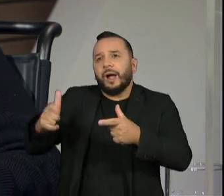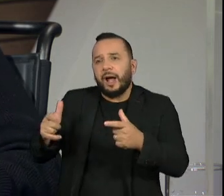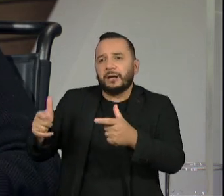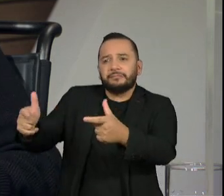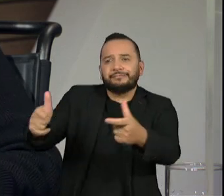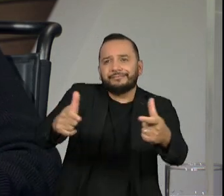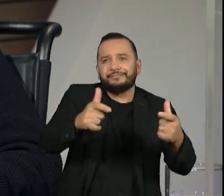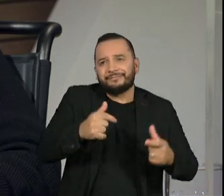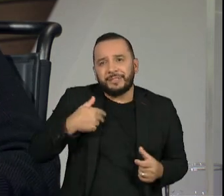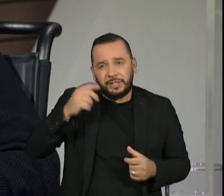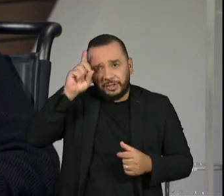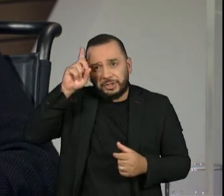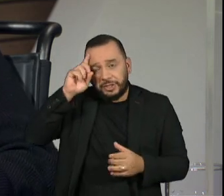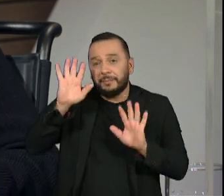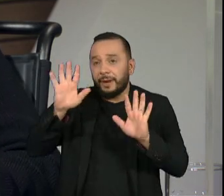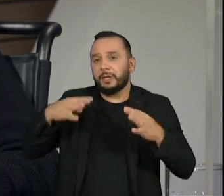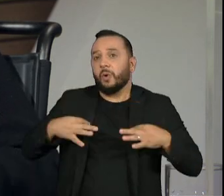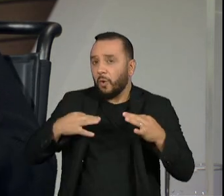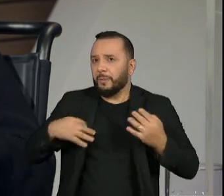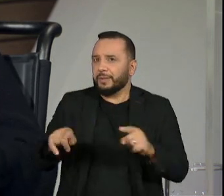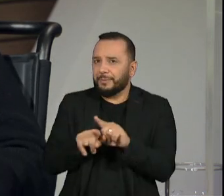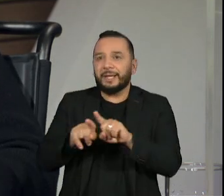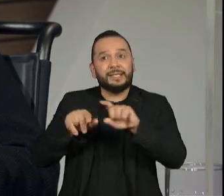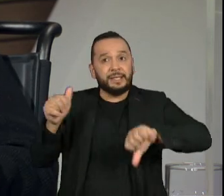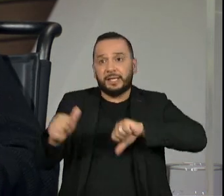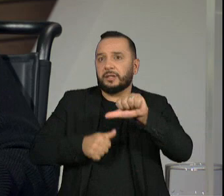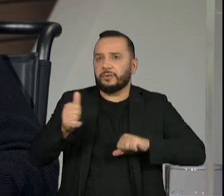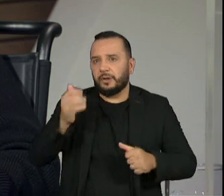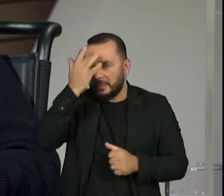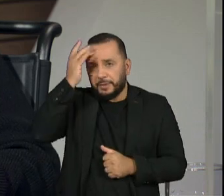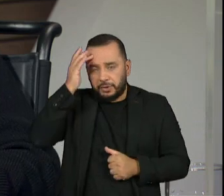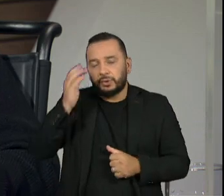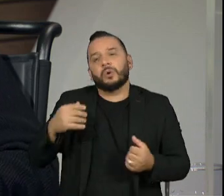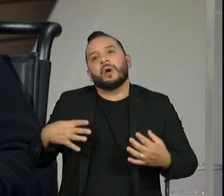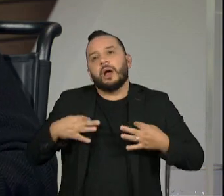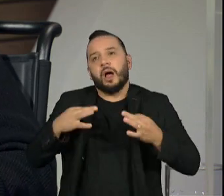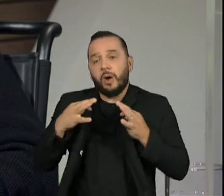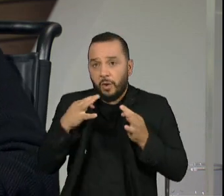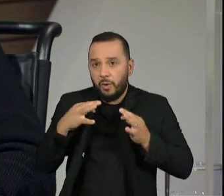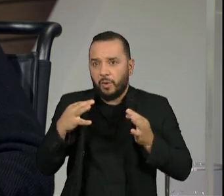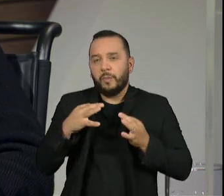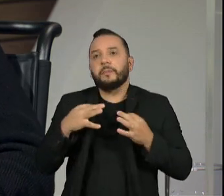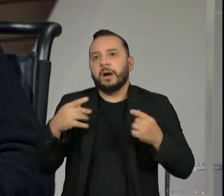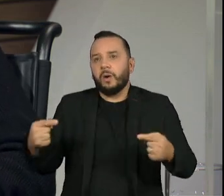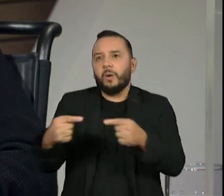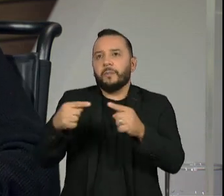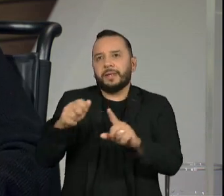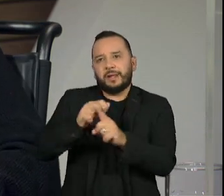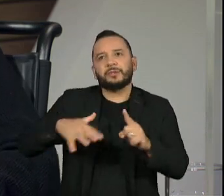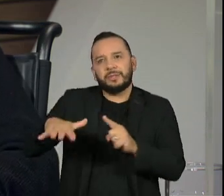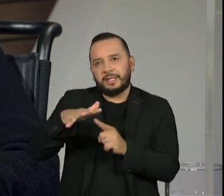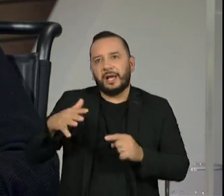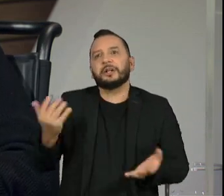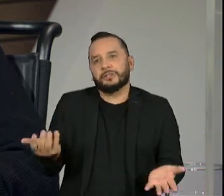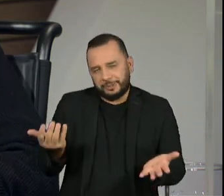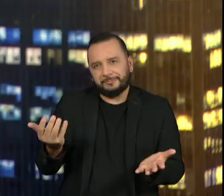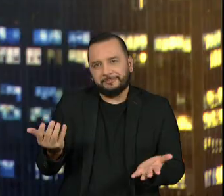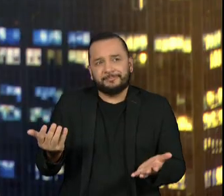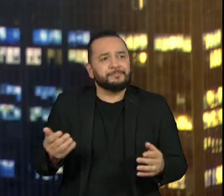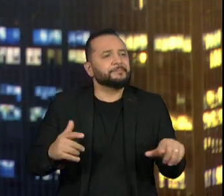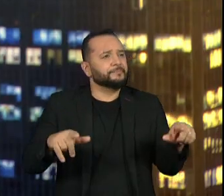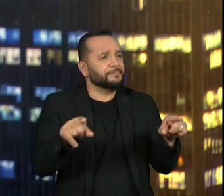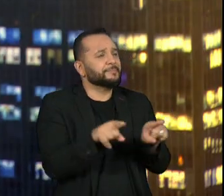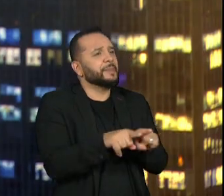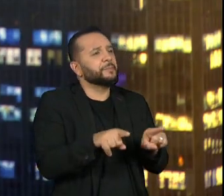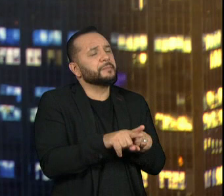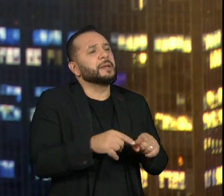podem ser objetos de transformação, né? A roupa, ela está em diálogo constante com a sociedade em que a gente vive. E na hora de escolher a